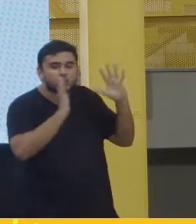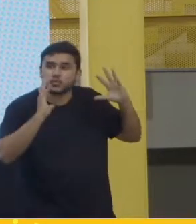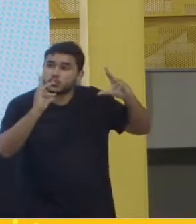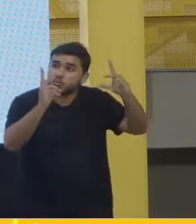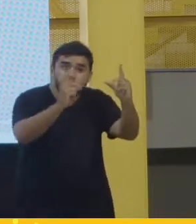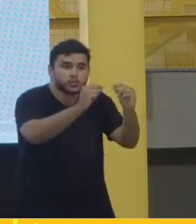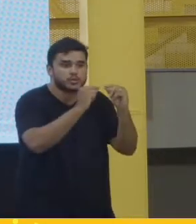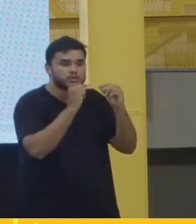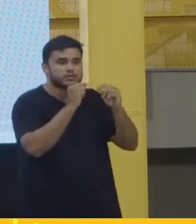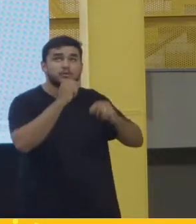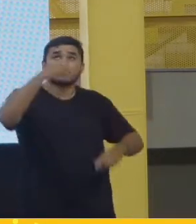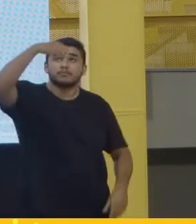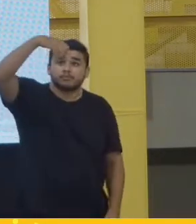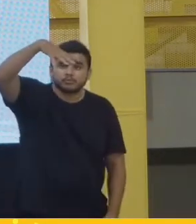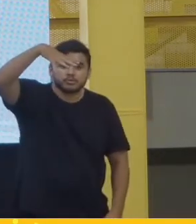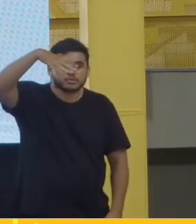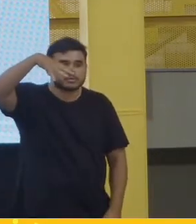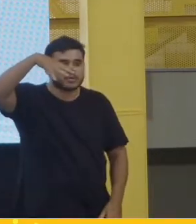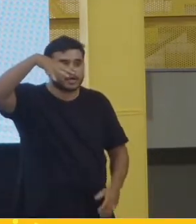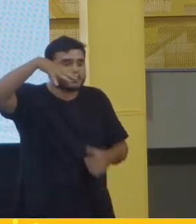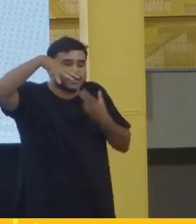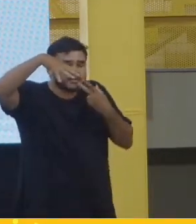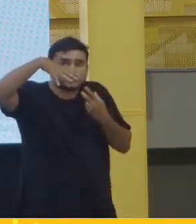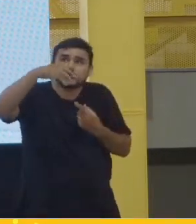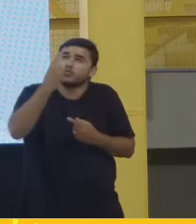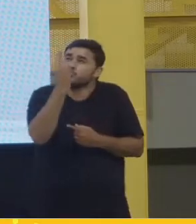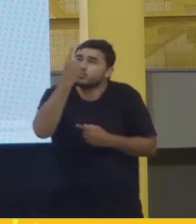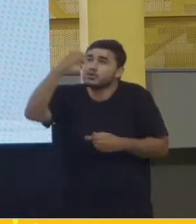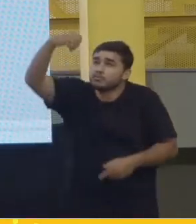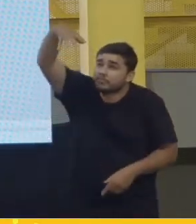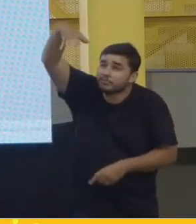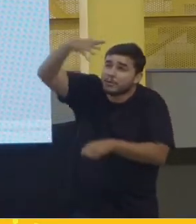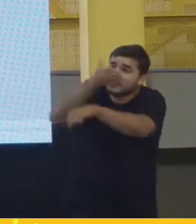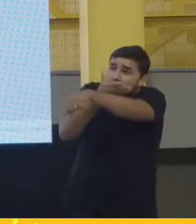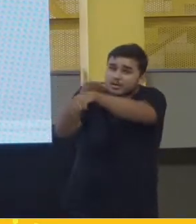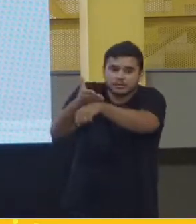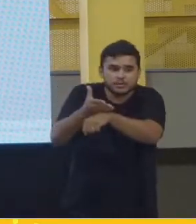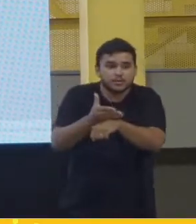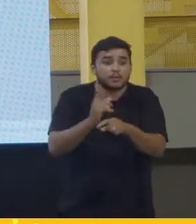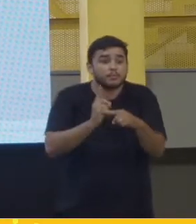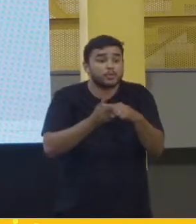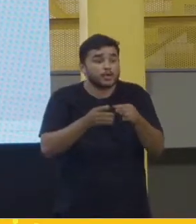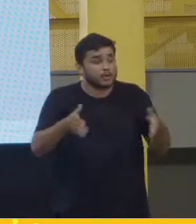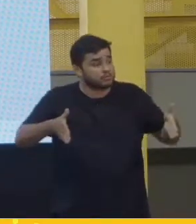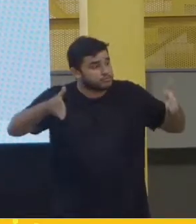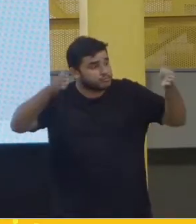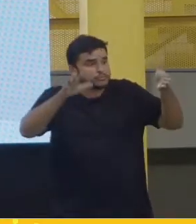tem é da reflexão nas paredes. Diga lá.